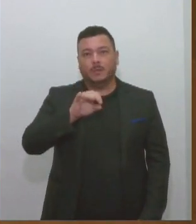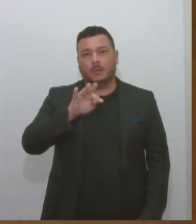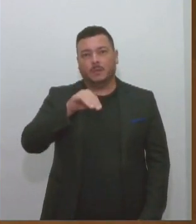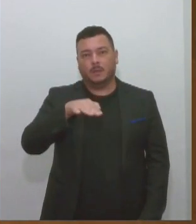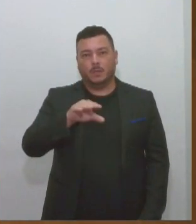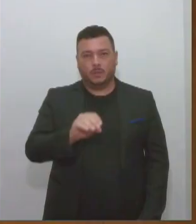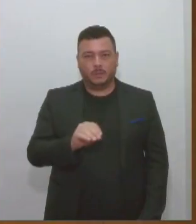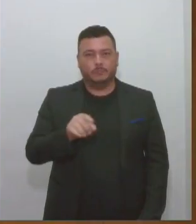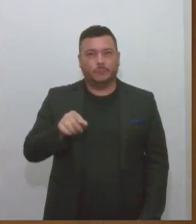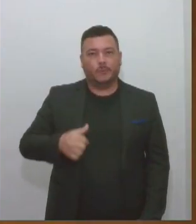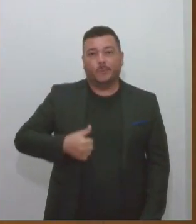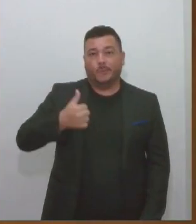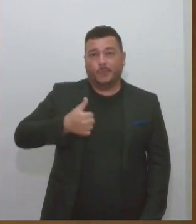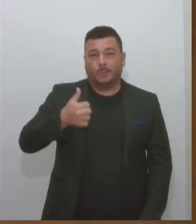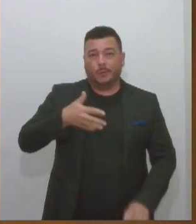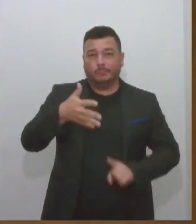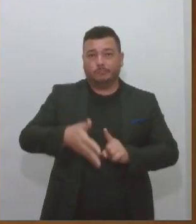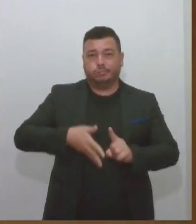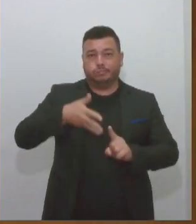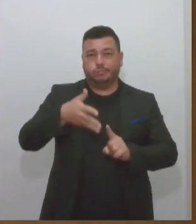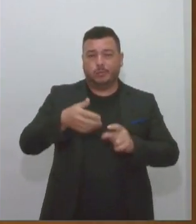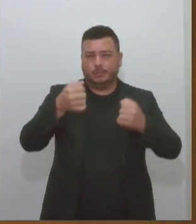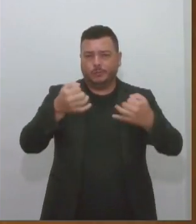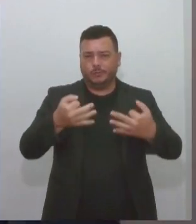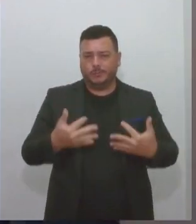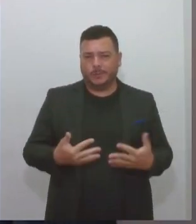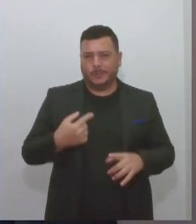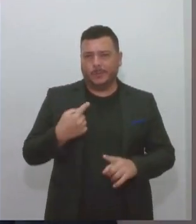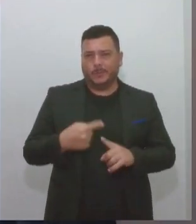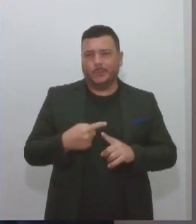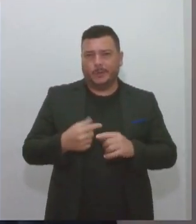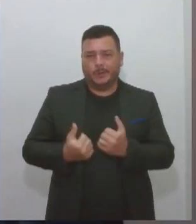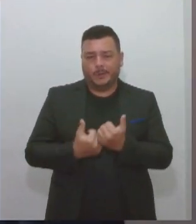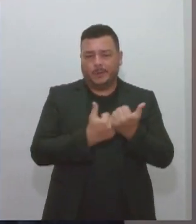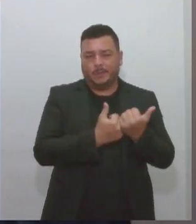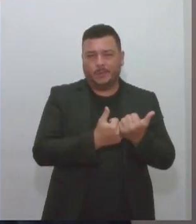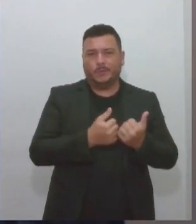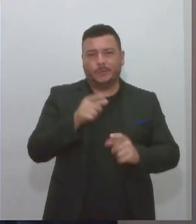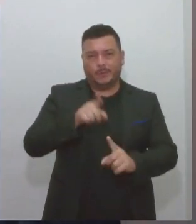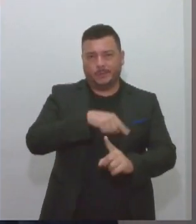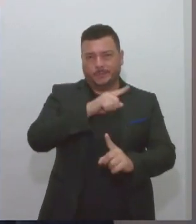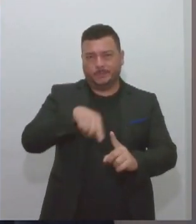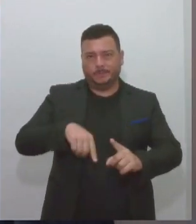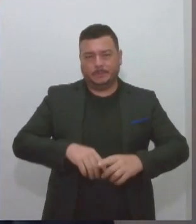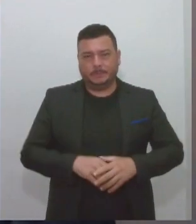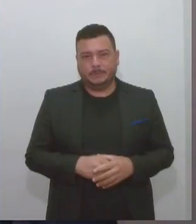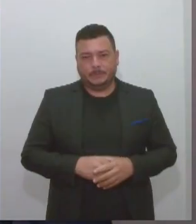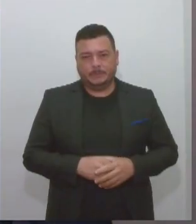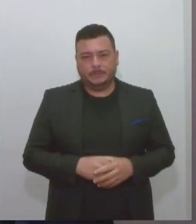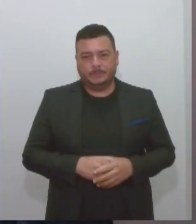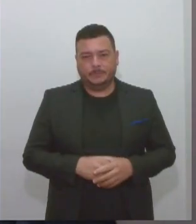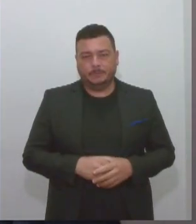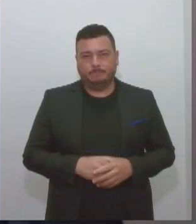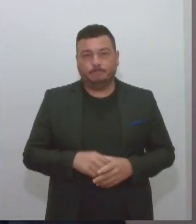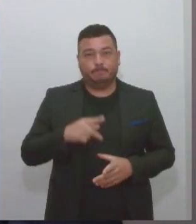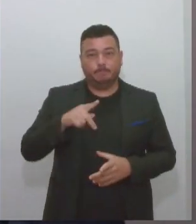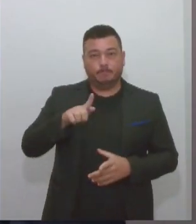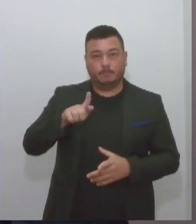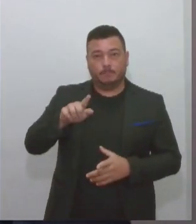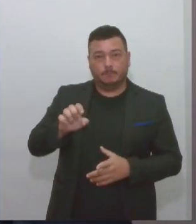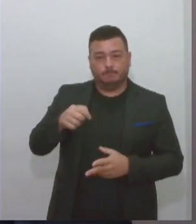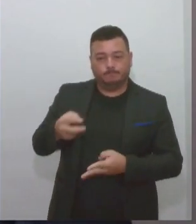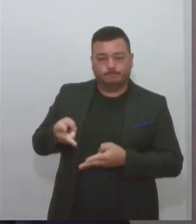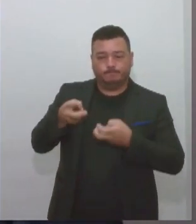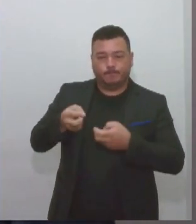usar a tribuna para justificar o apoio ao veto. A PGE, ela verificou algumas inconsistências no